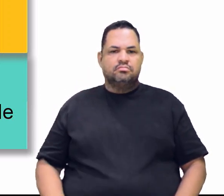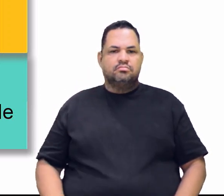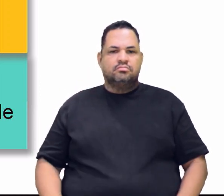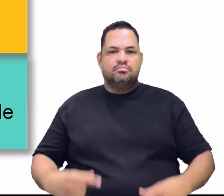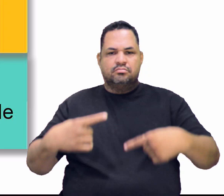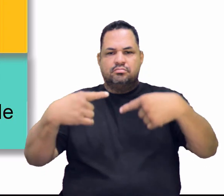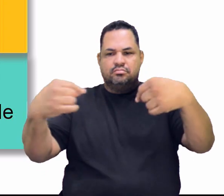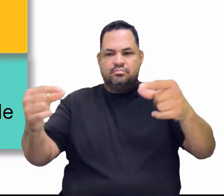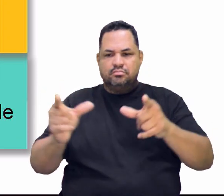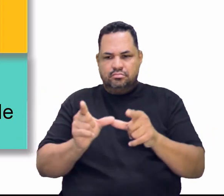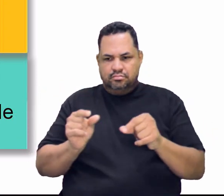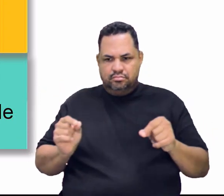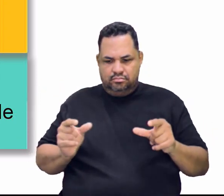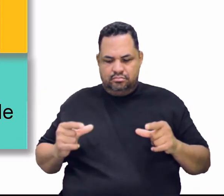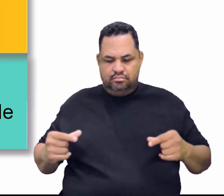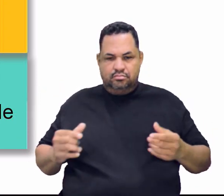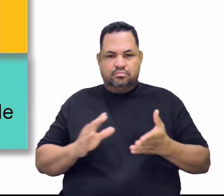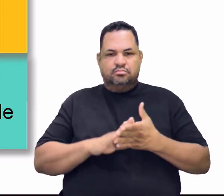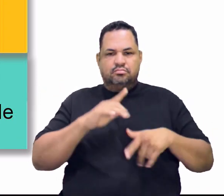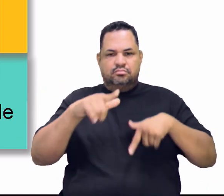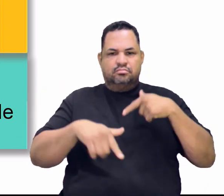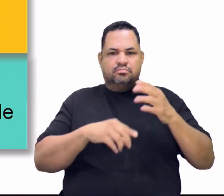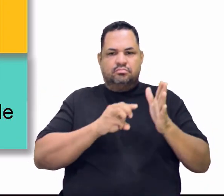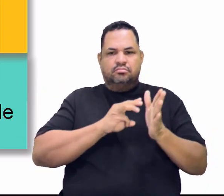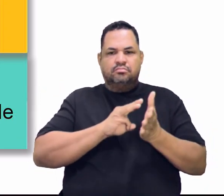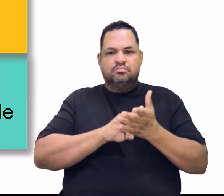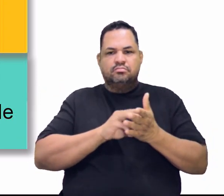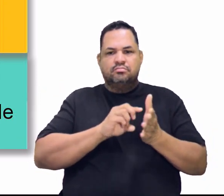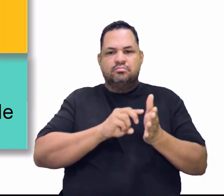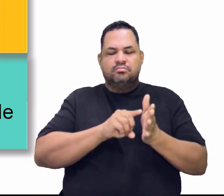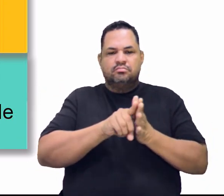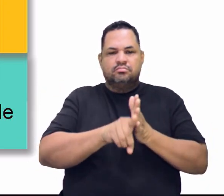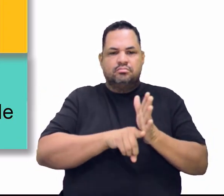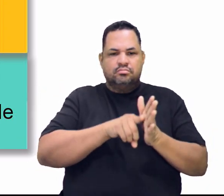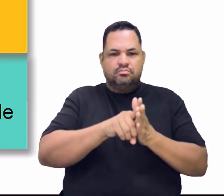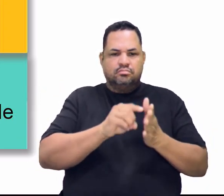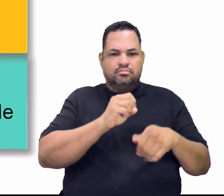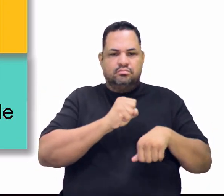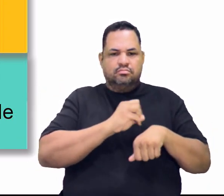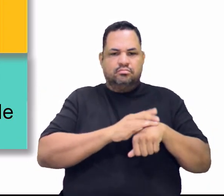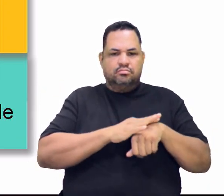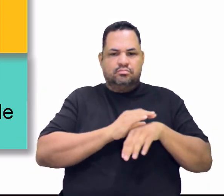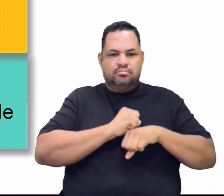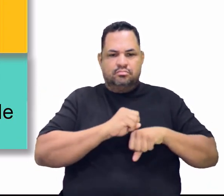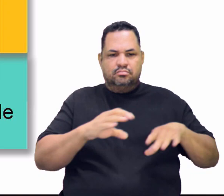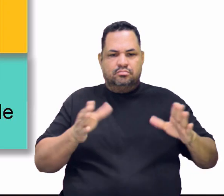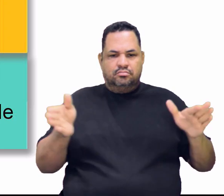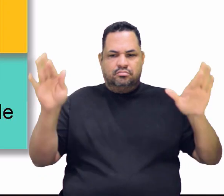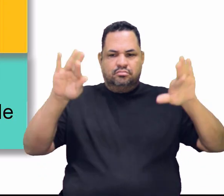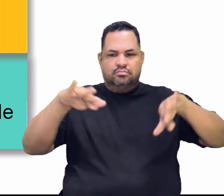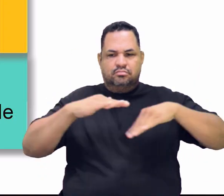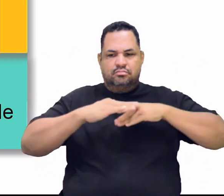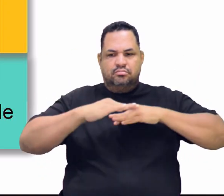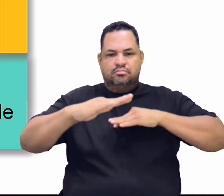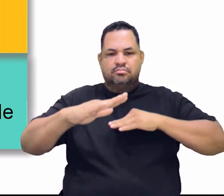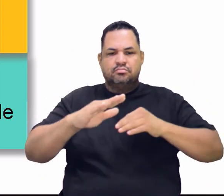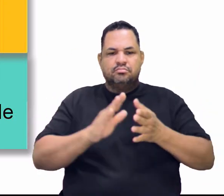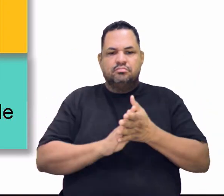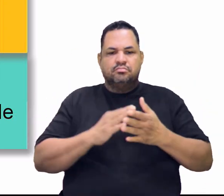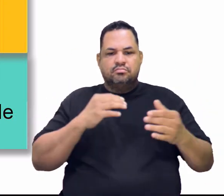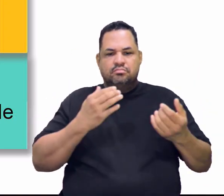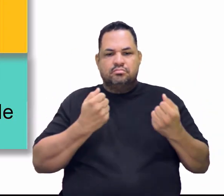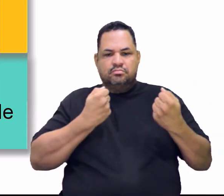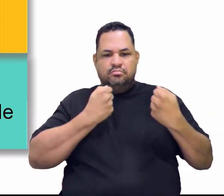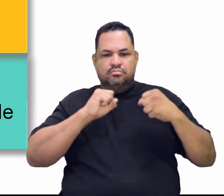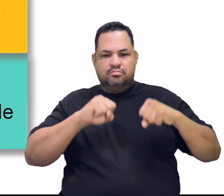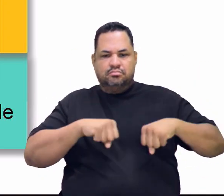Real Forte e Preciso da Beira, os trabalhos da Estrada de Ferro Madrão Amoré, doenças e epidemias no Vale do Guaporé, a